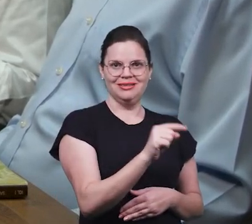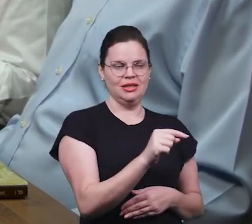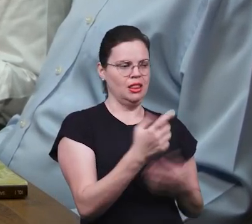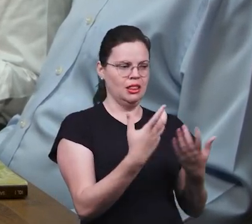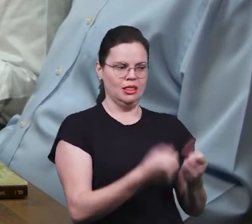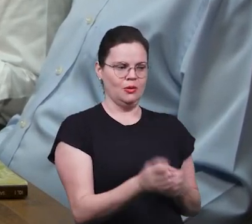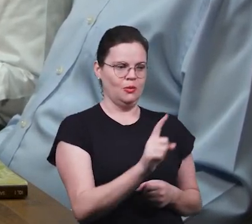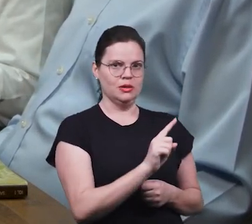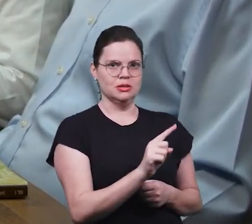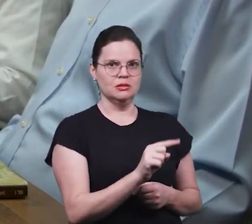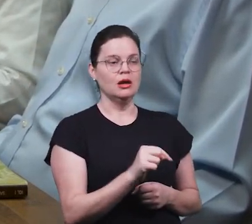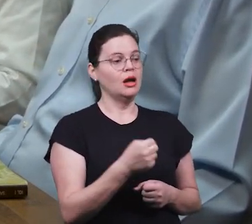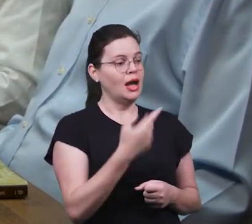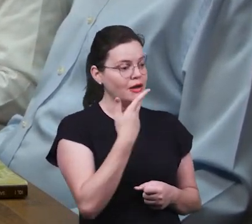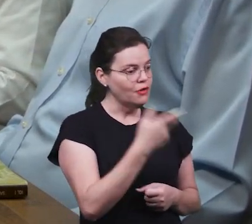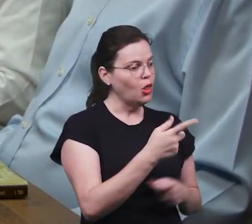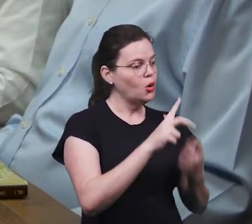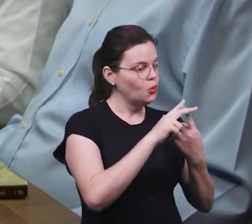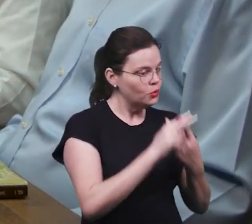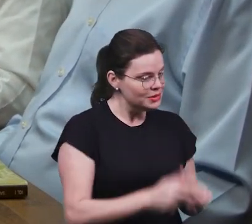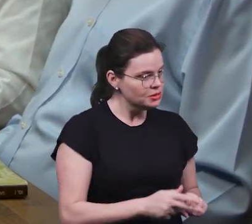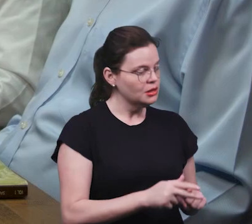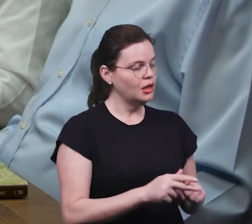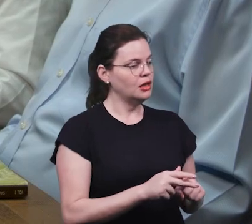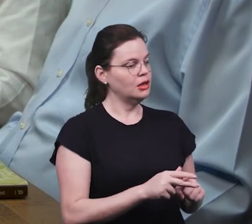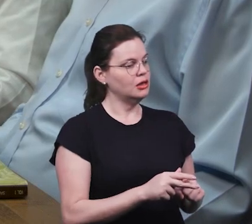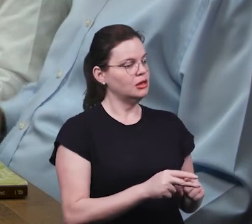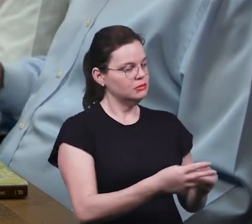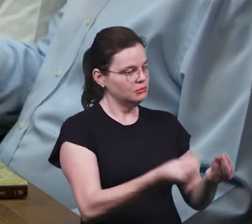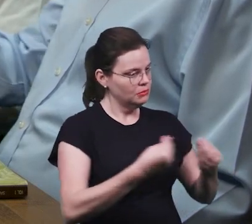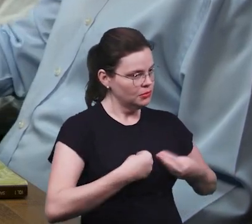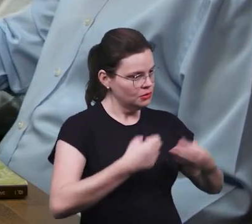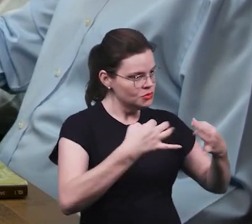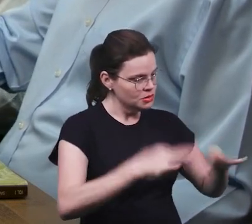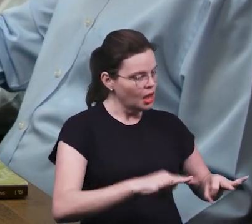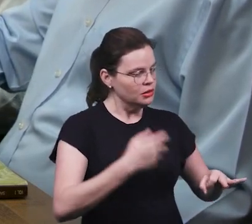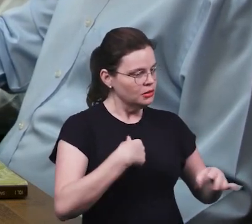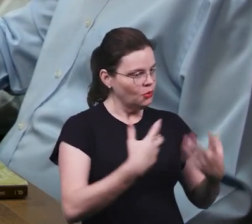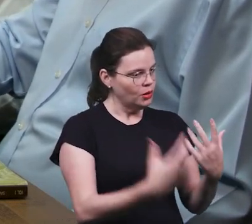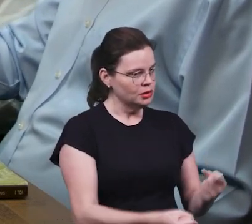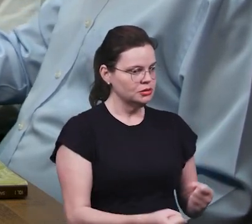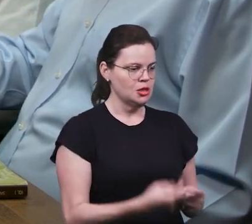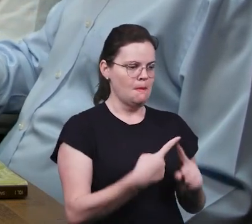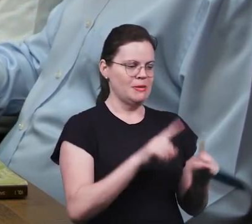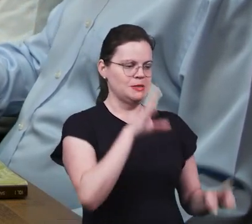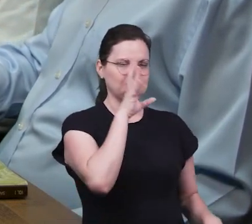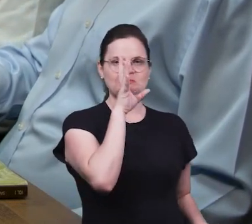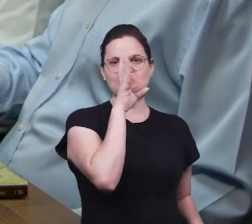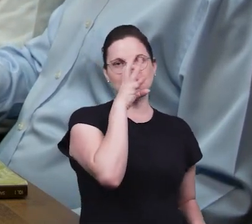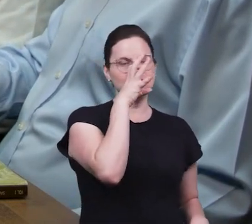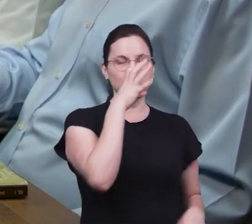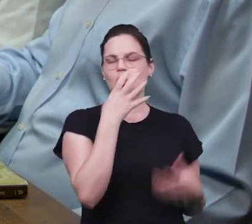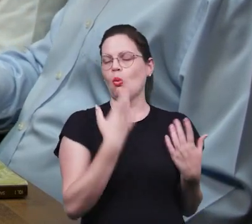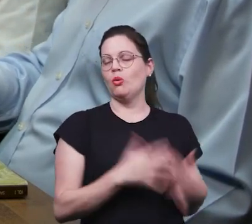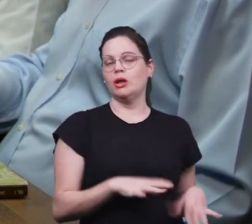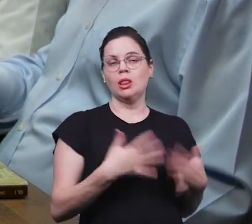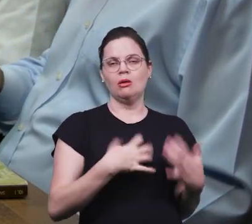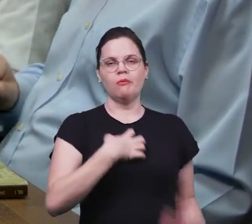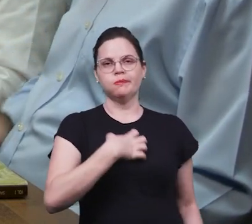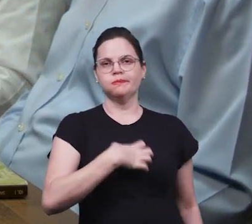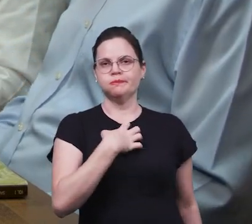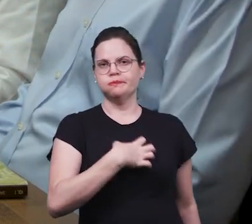quis. Não voltou atrás, Ele né? não voltou atrás. Ele permaneceu no seu erro, na sua razão, na sua escolha.